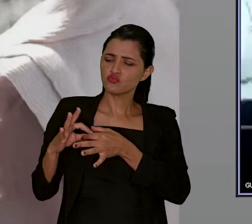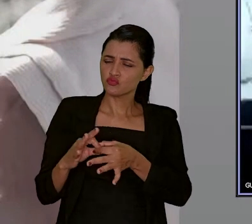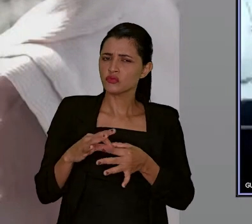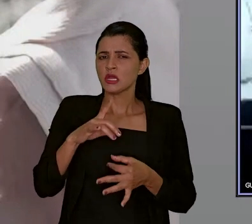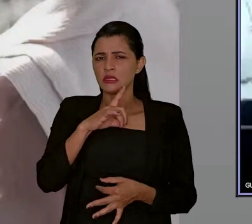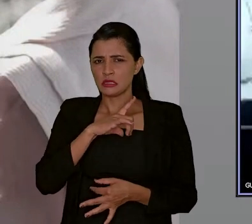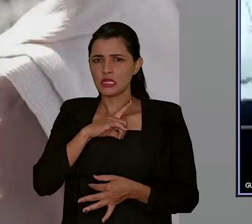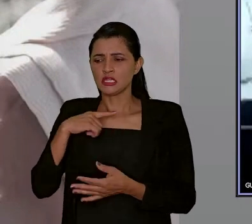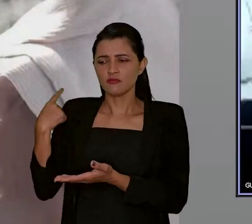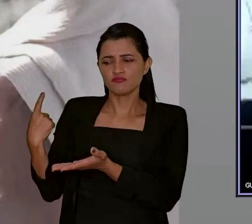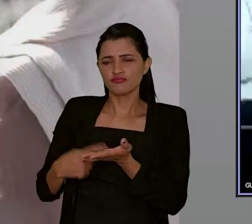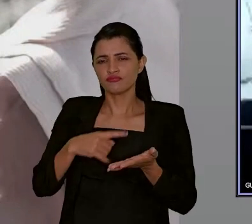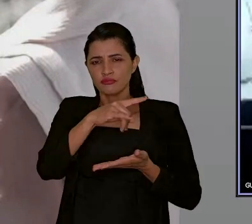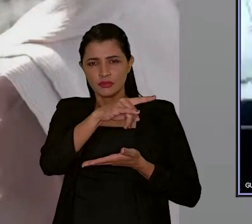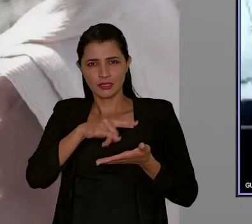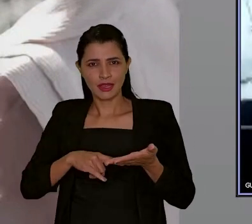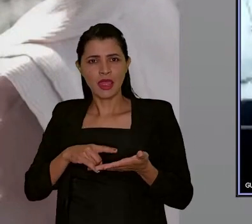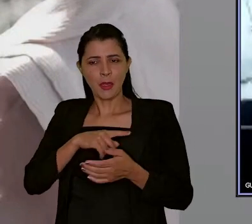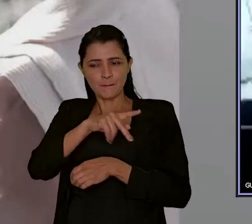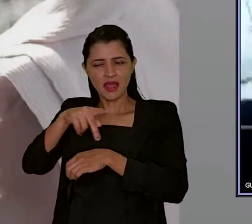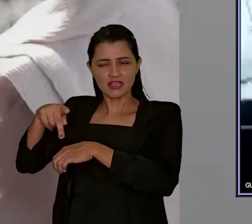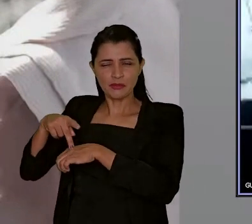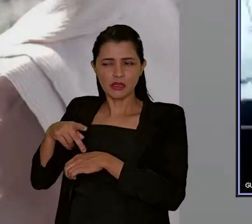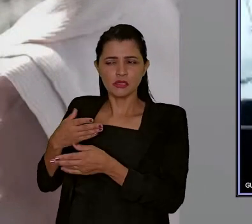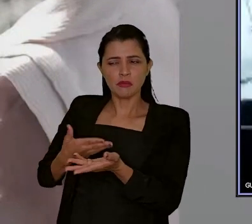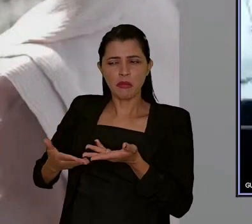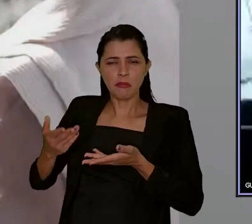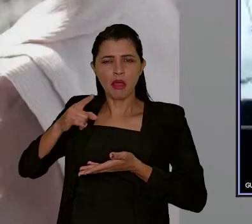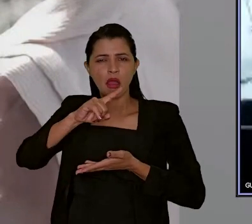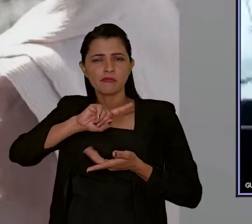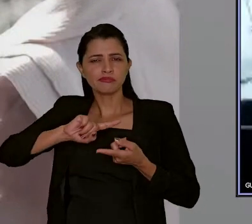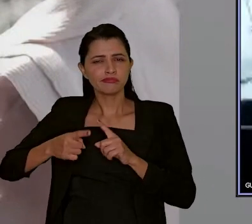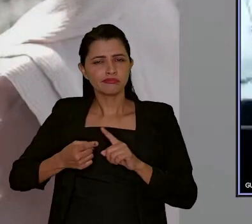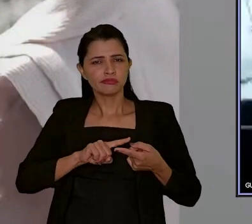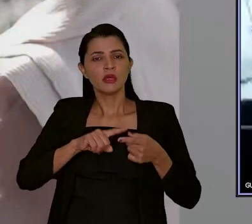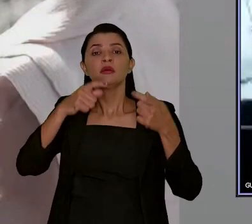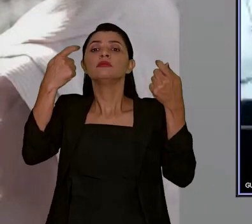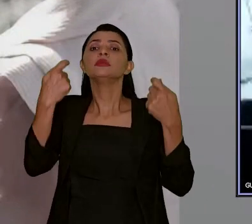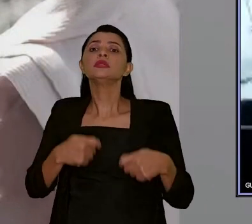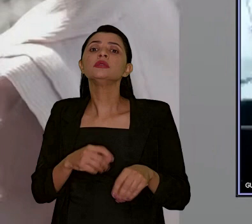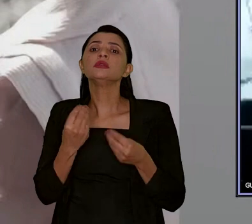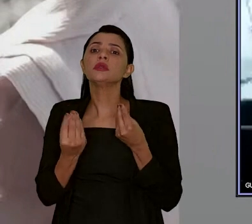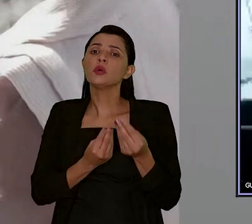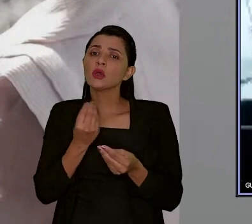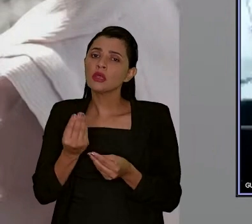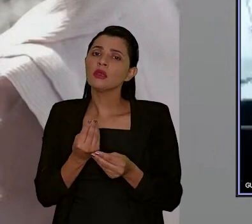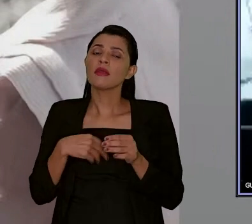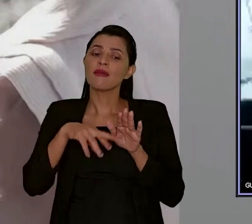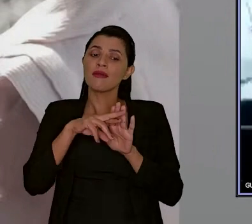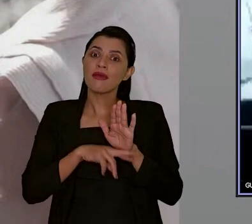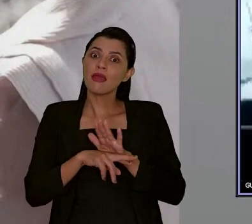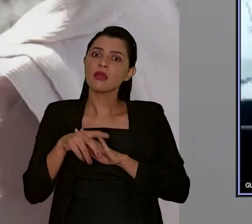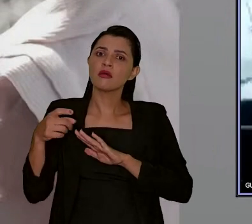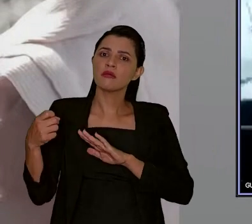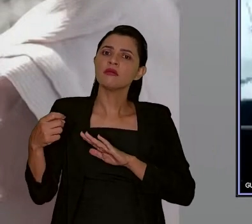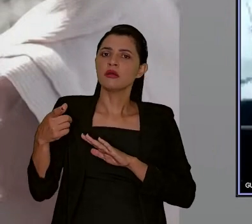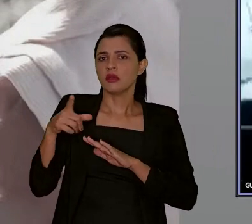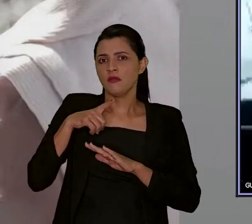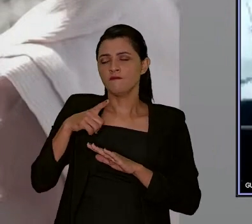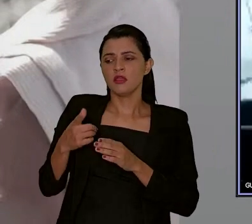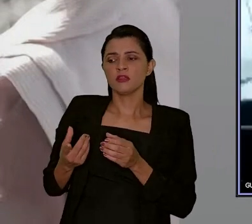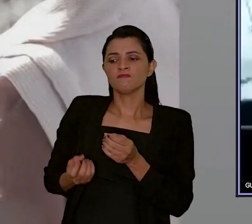internacional entre as nações, entre os estados, é necessário que regras mínimas venham a ser estabelecidas